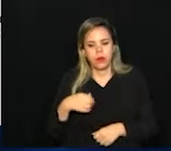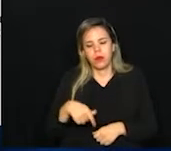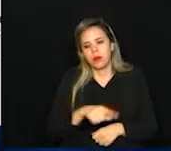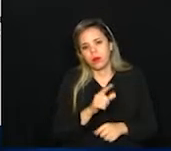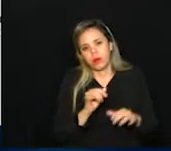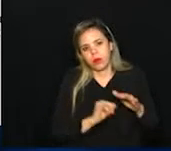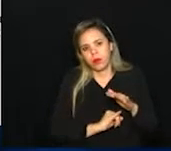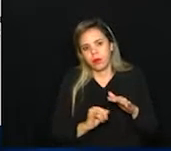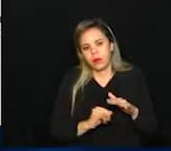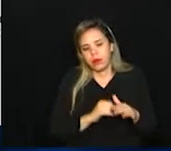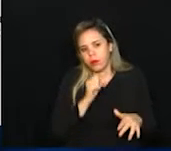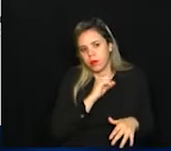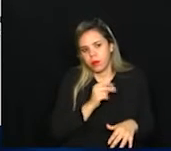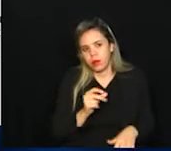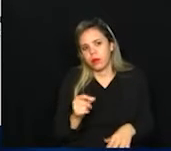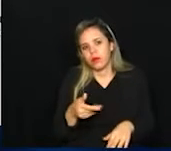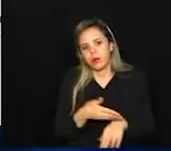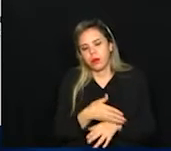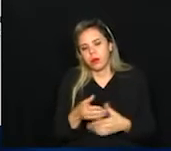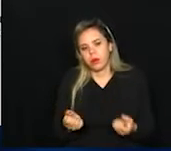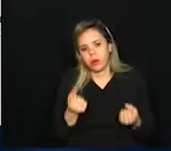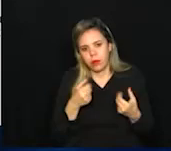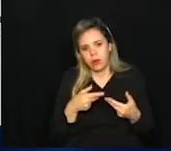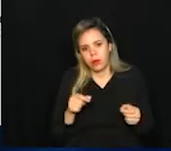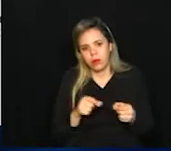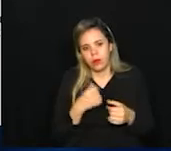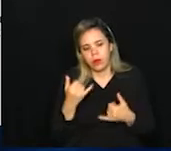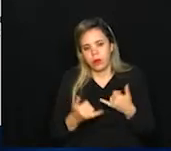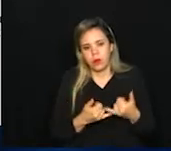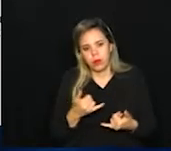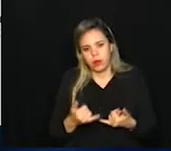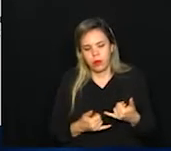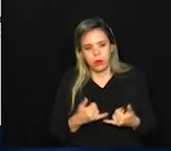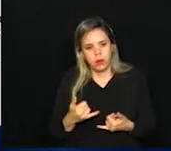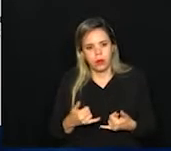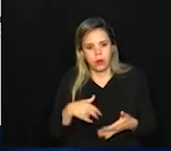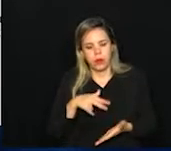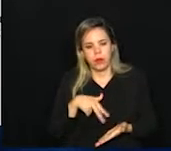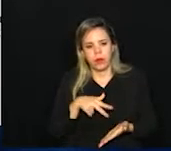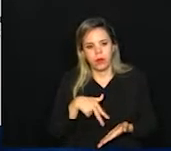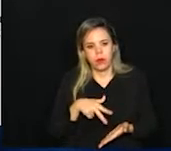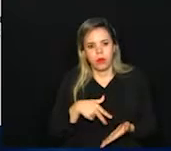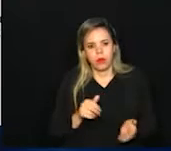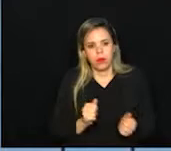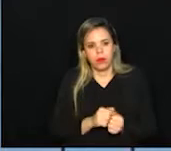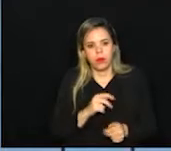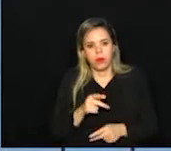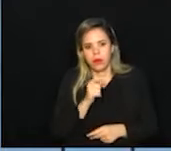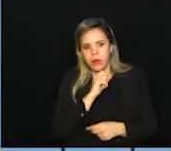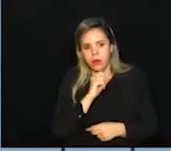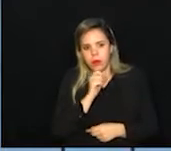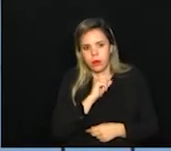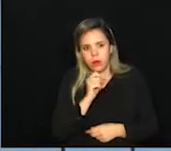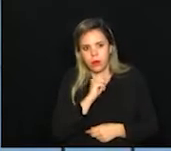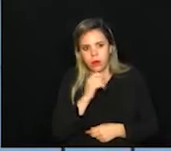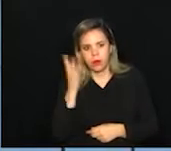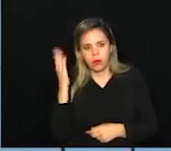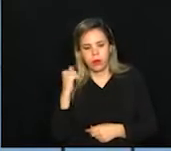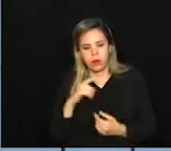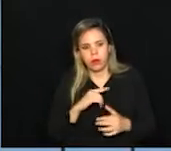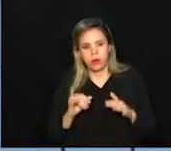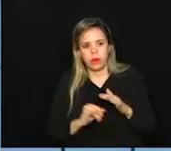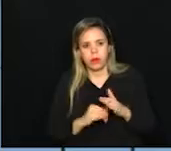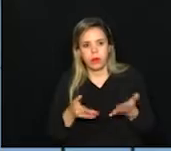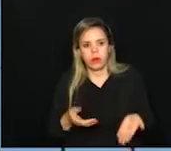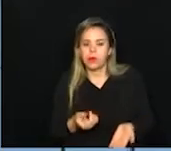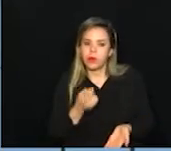essas instituições para fazer algumas atividades lúdicas, ou mesmo até para dançar com os idosos. A gente sabe que tem instituições